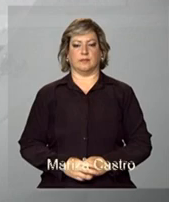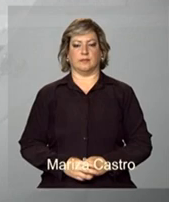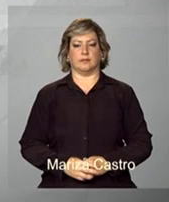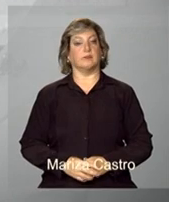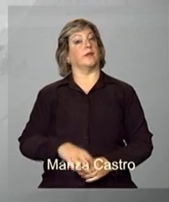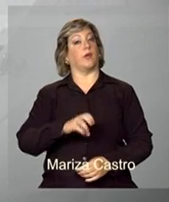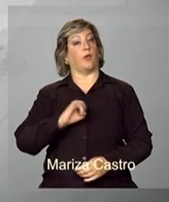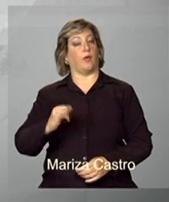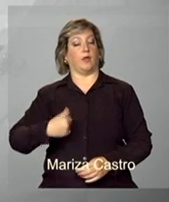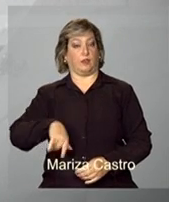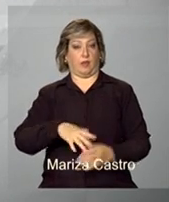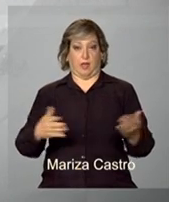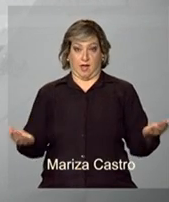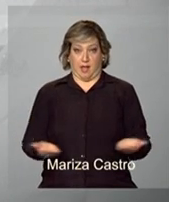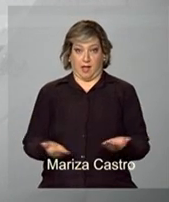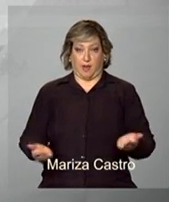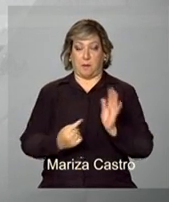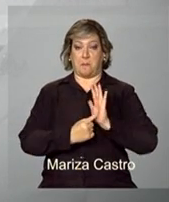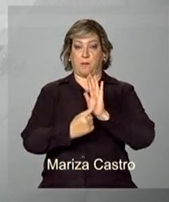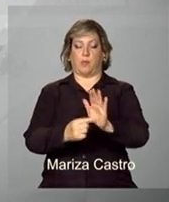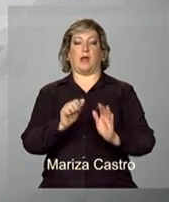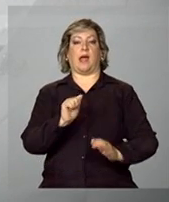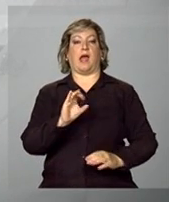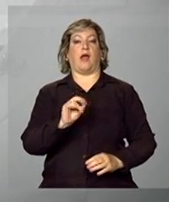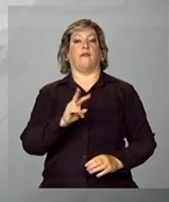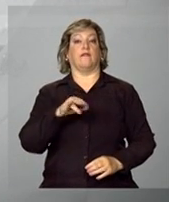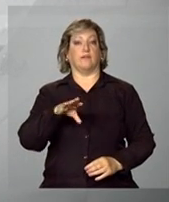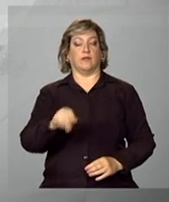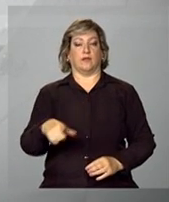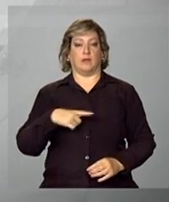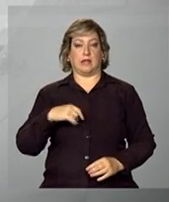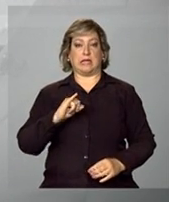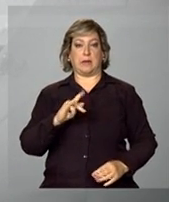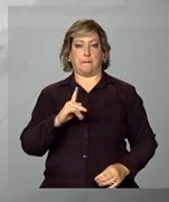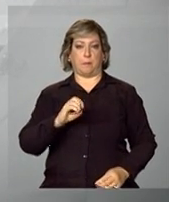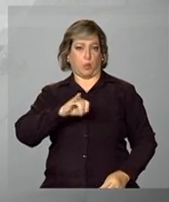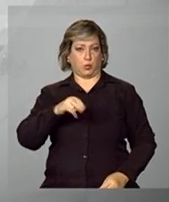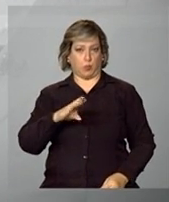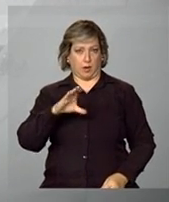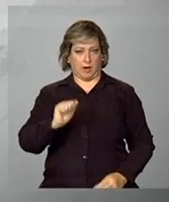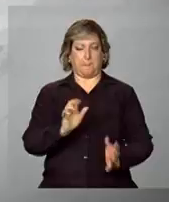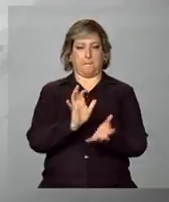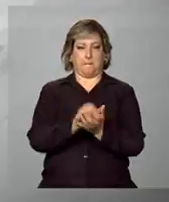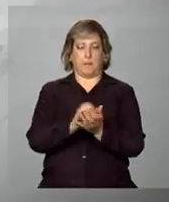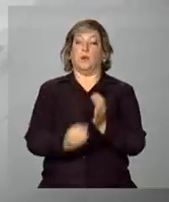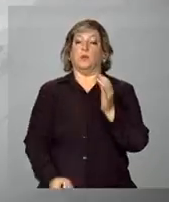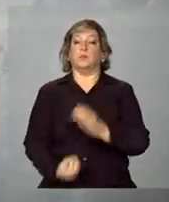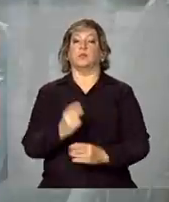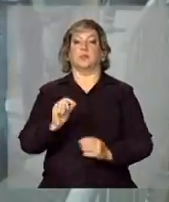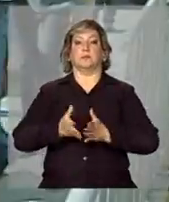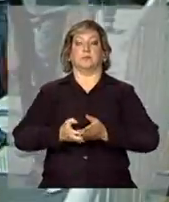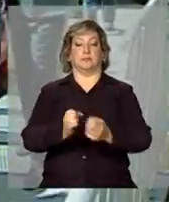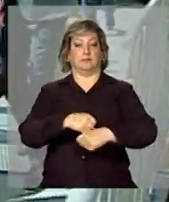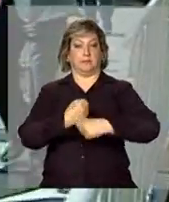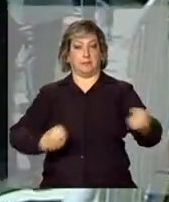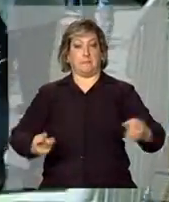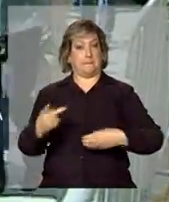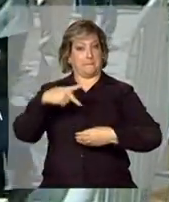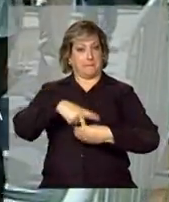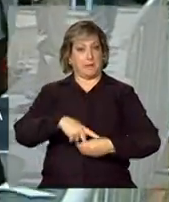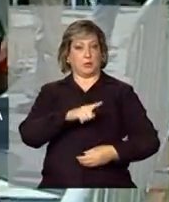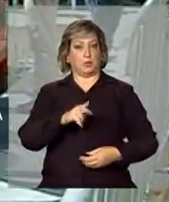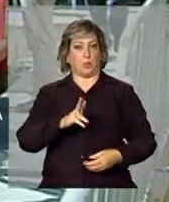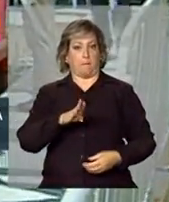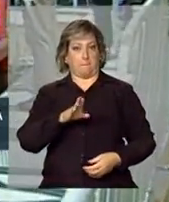Olá interrompemos a programação para transmitir ao vivo de Ipojuca Pernambuco a inauguração do Navio petroleiro Zumbi dos